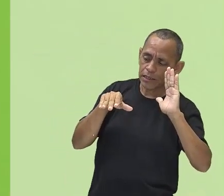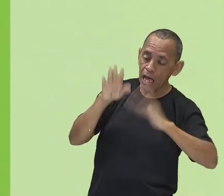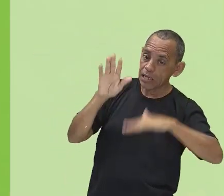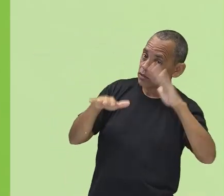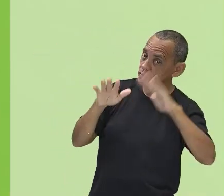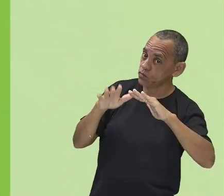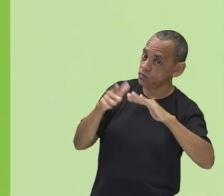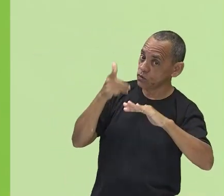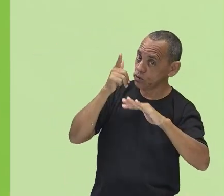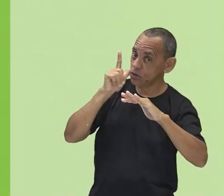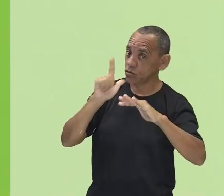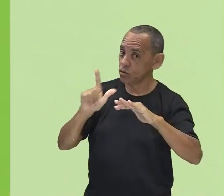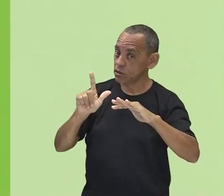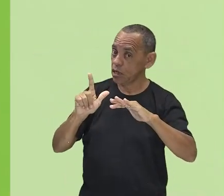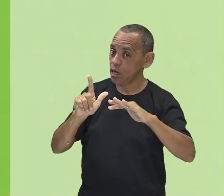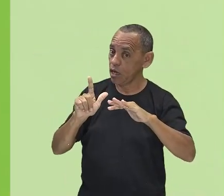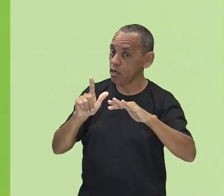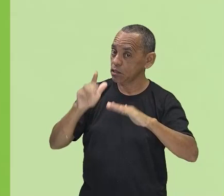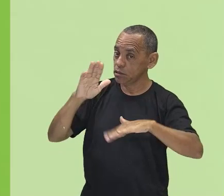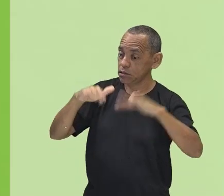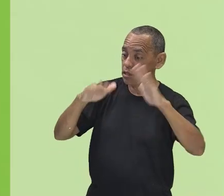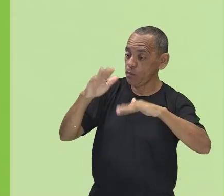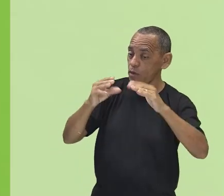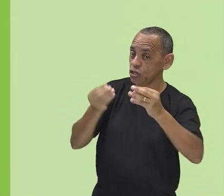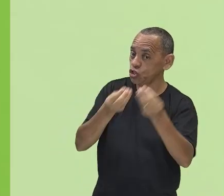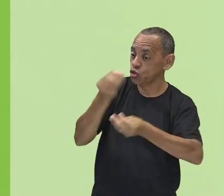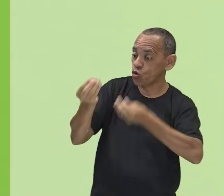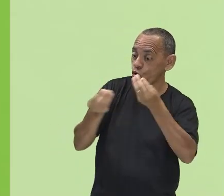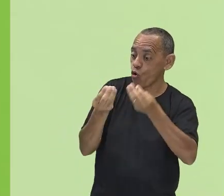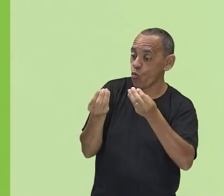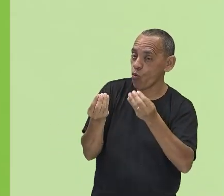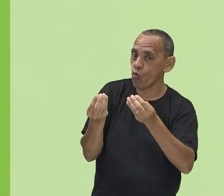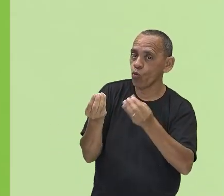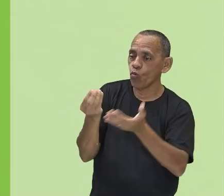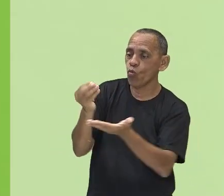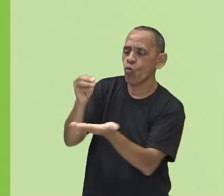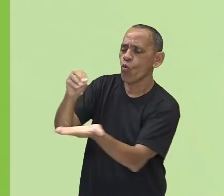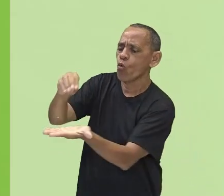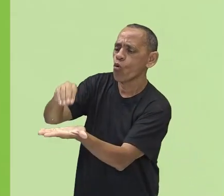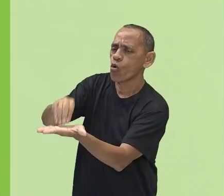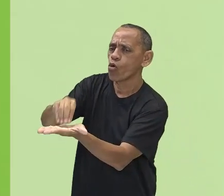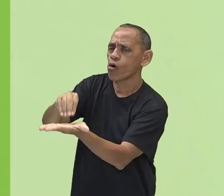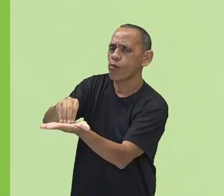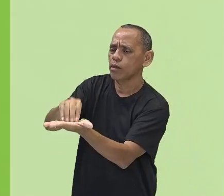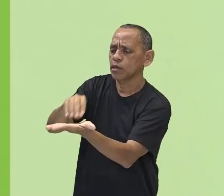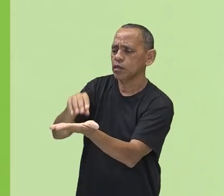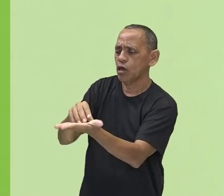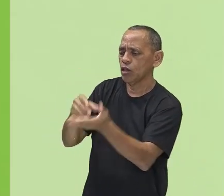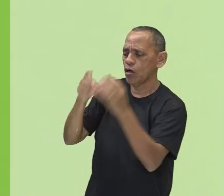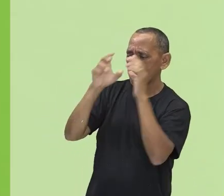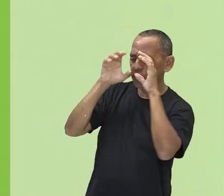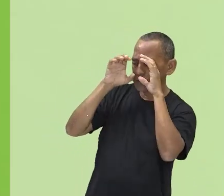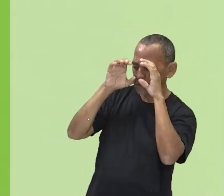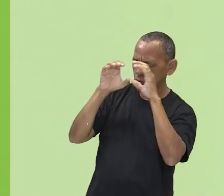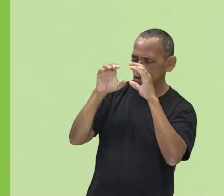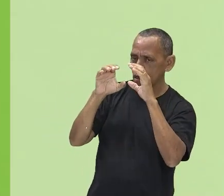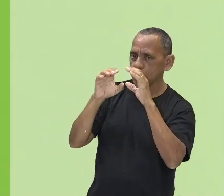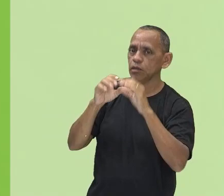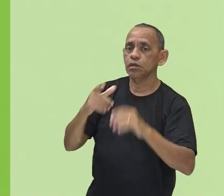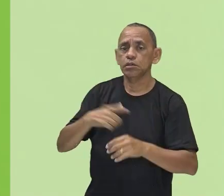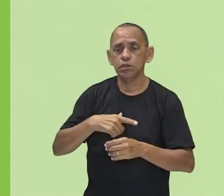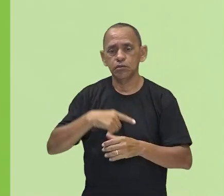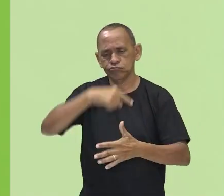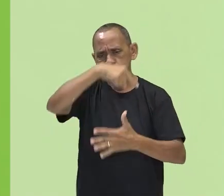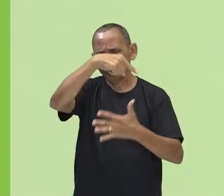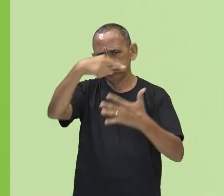objeto a partir ali da posição em que você colocar o objeto, tá certo? Mas nós temos 5 possibilidades aí de formação de